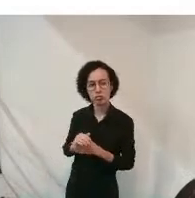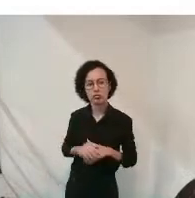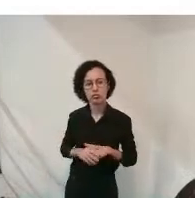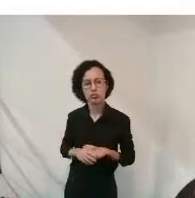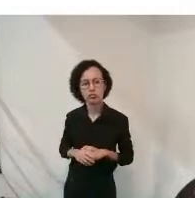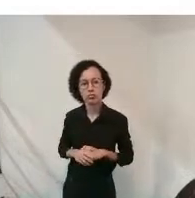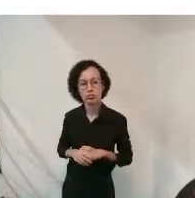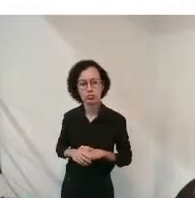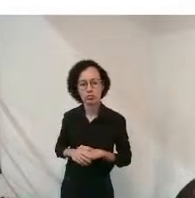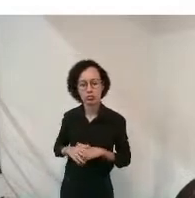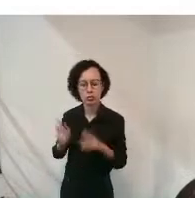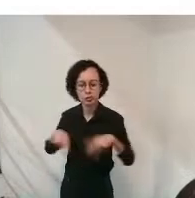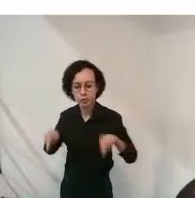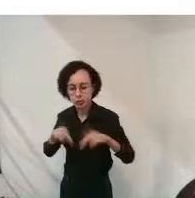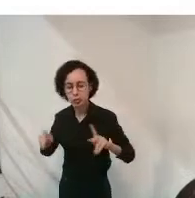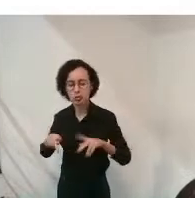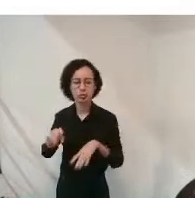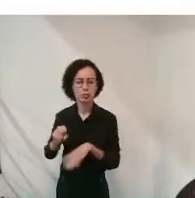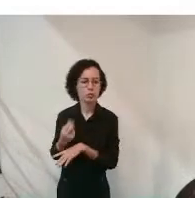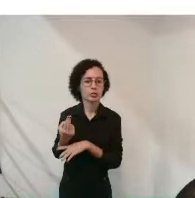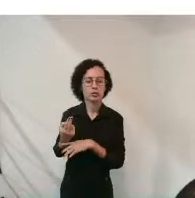os shoppings,